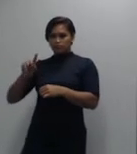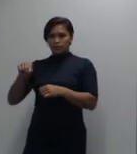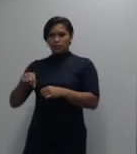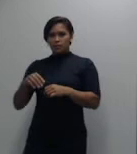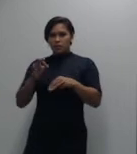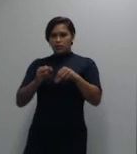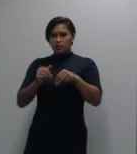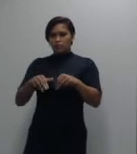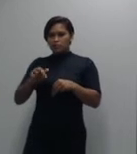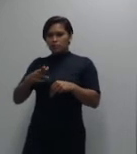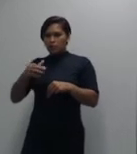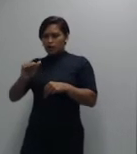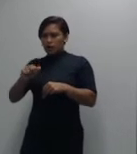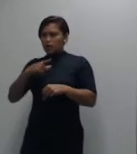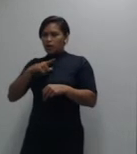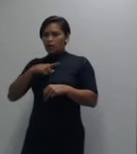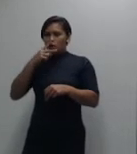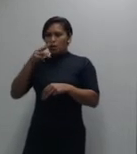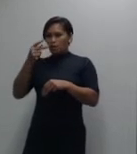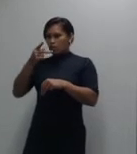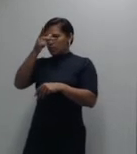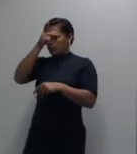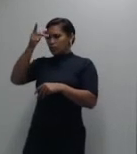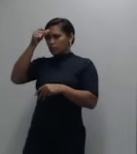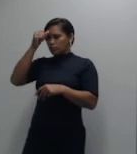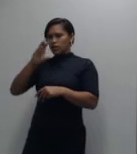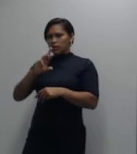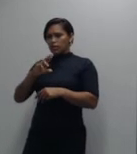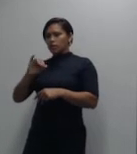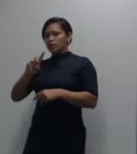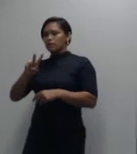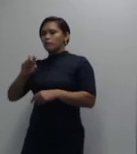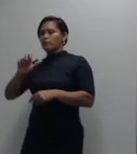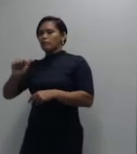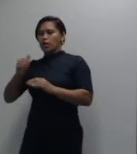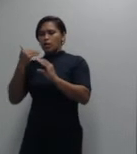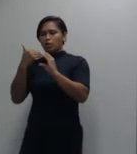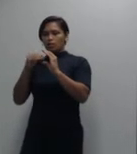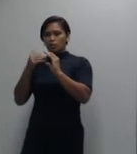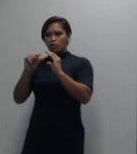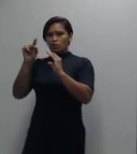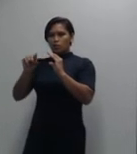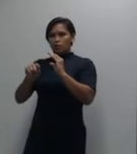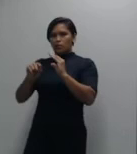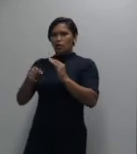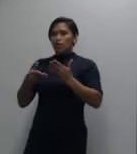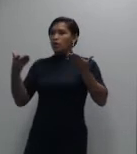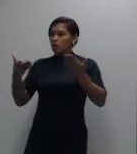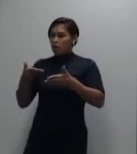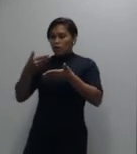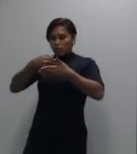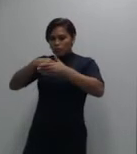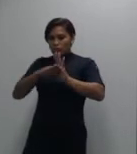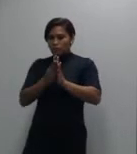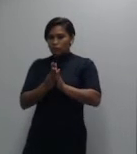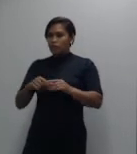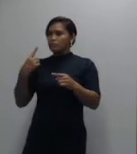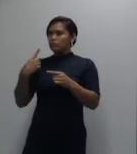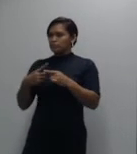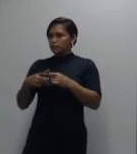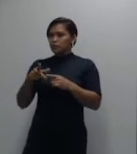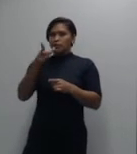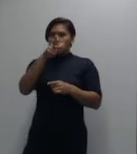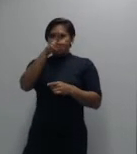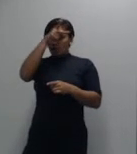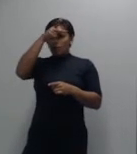chamar de Teresa quando o prefeito Crivella encaminhou aquela mensagem é uma foi arquivada qualquer um presente